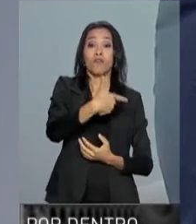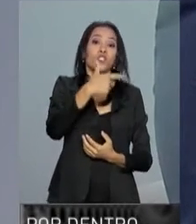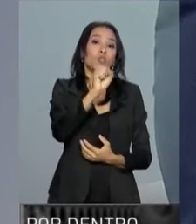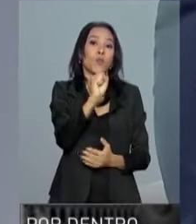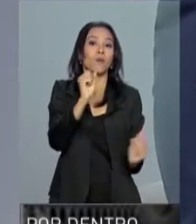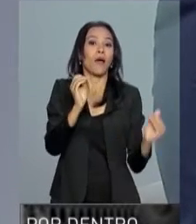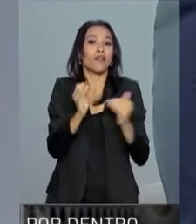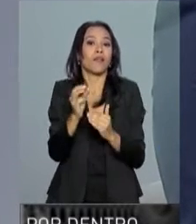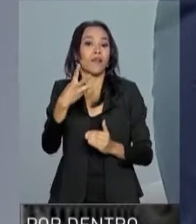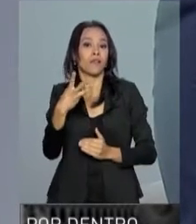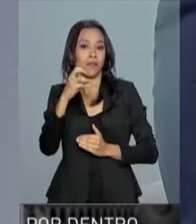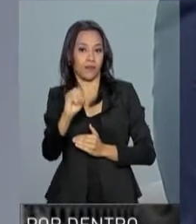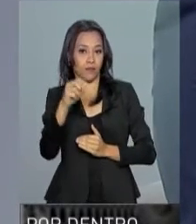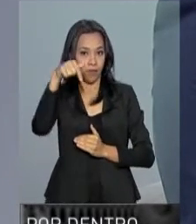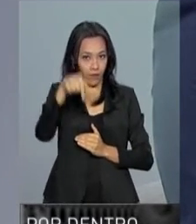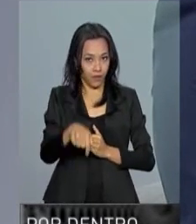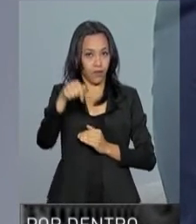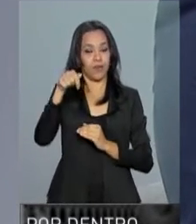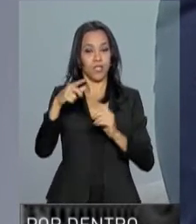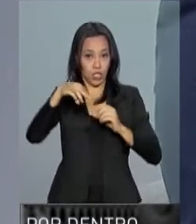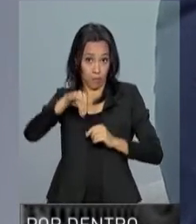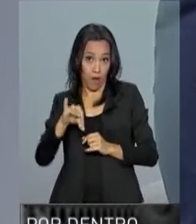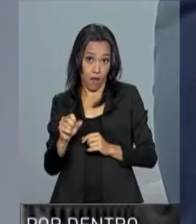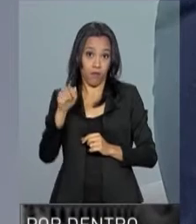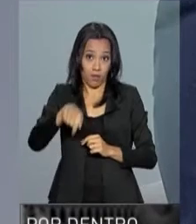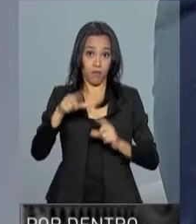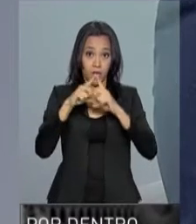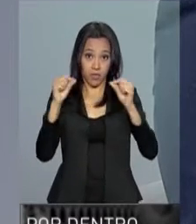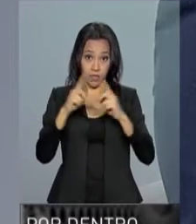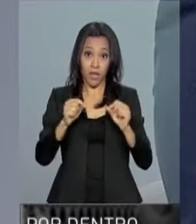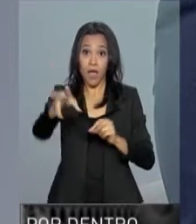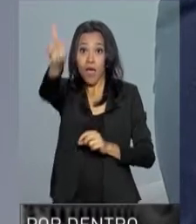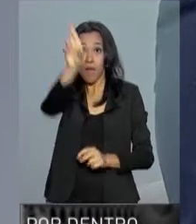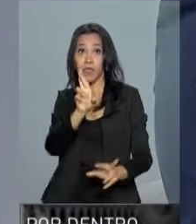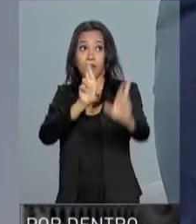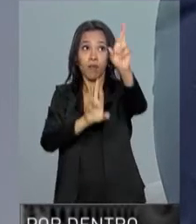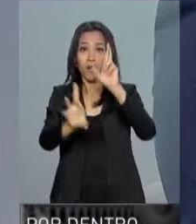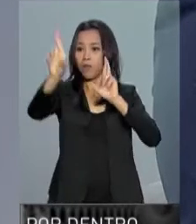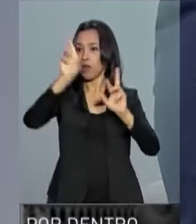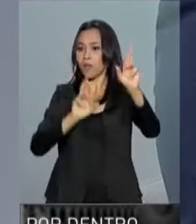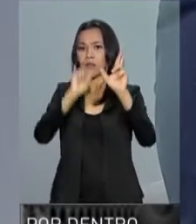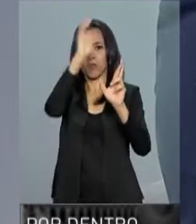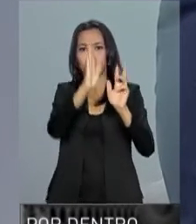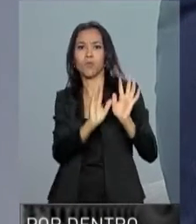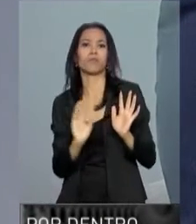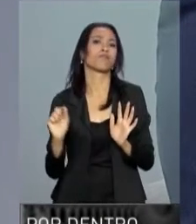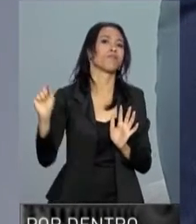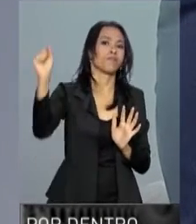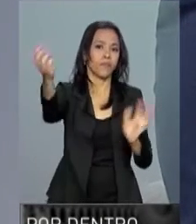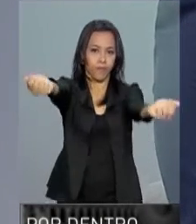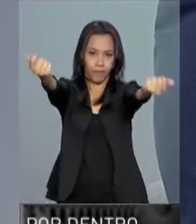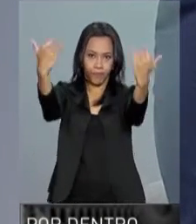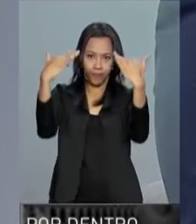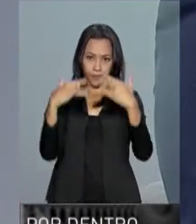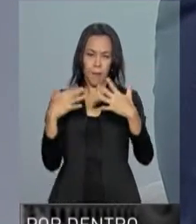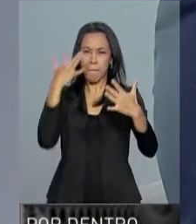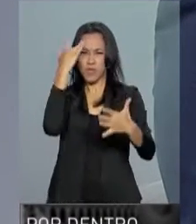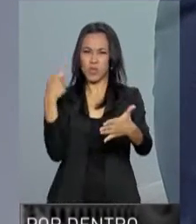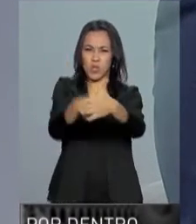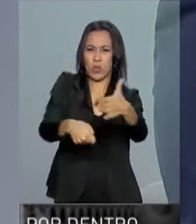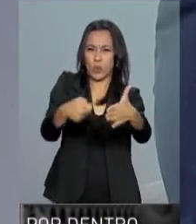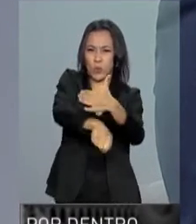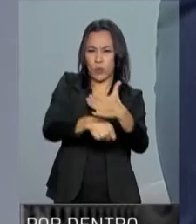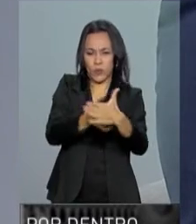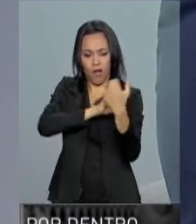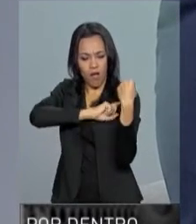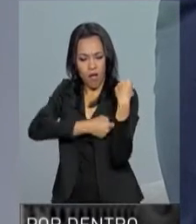30 realmente aqui estaremos aqui em Brasília com representantes de todo o país ávidos lutadores